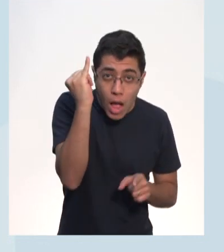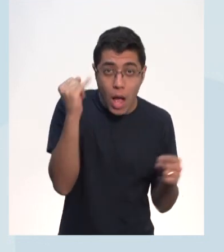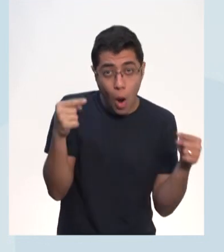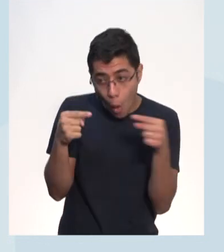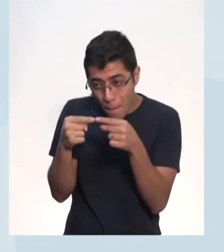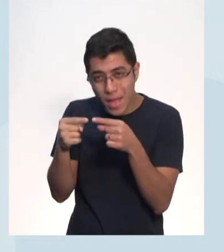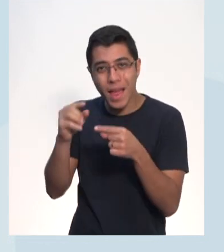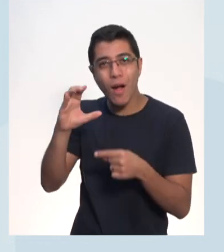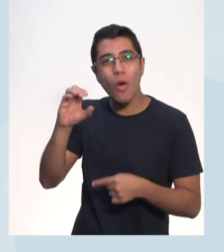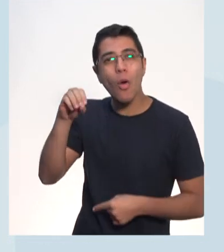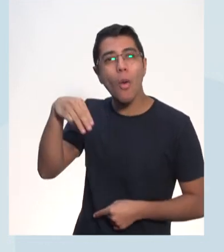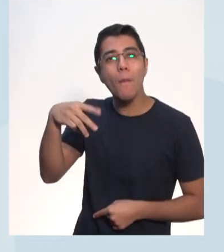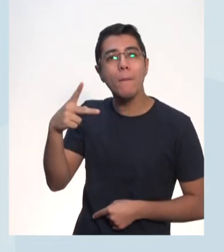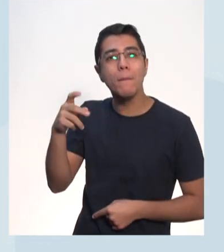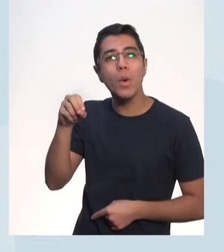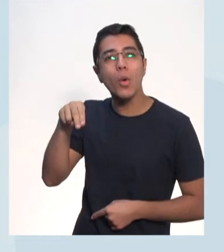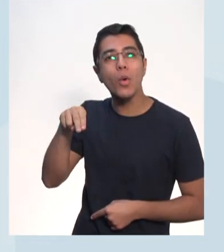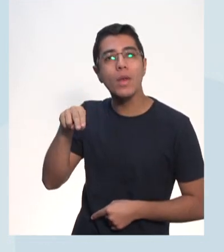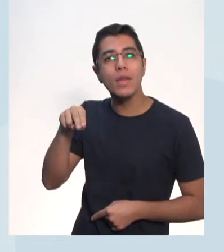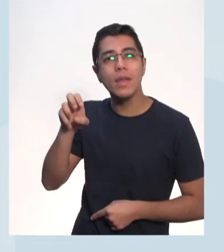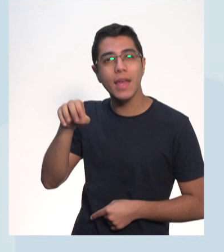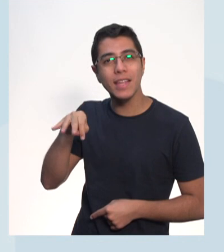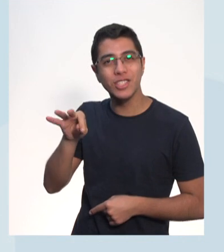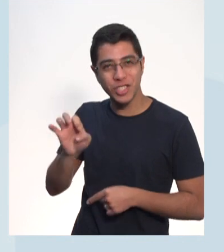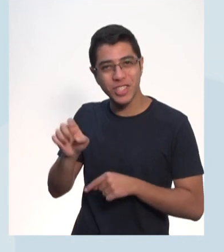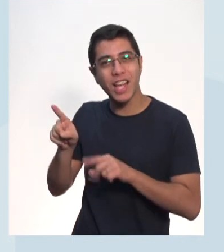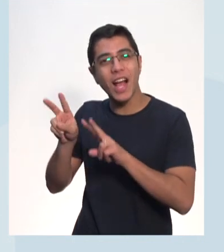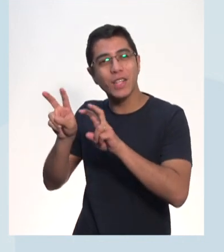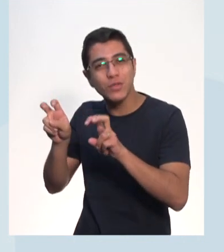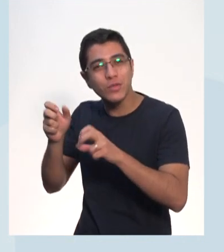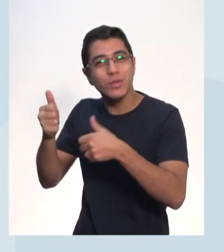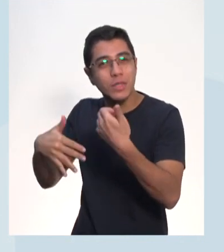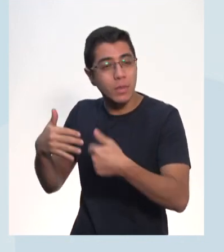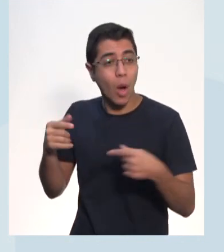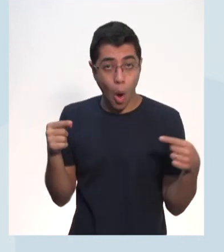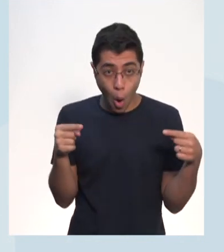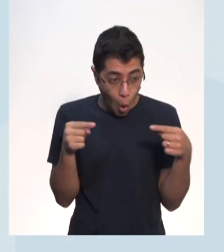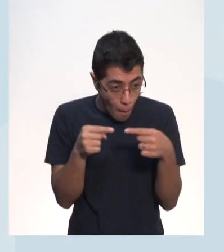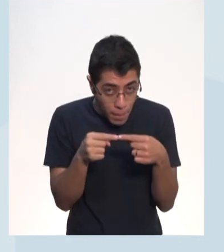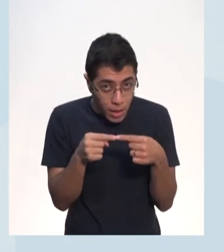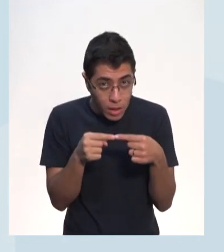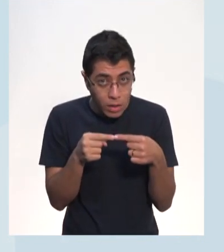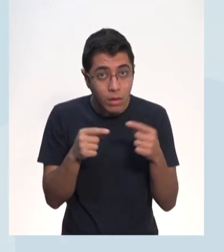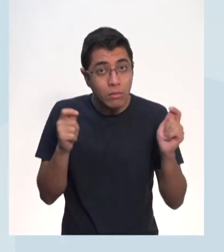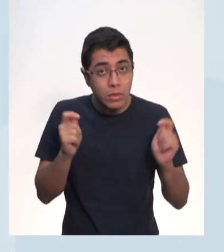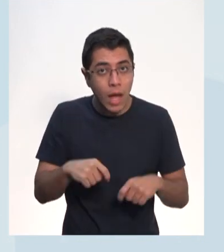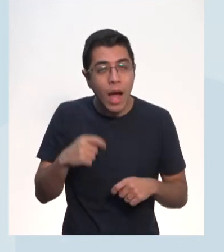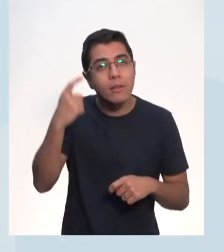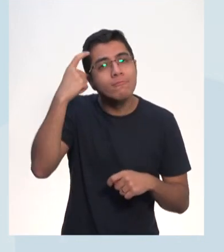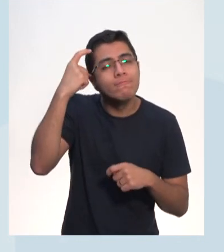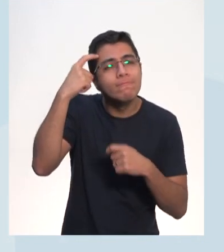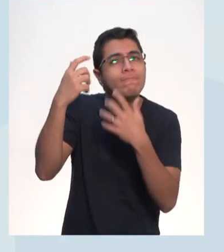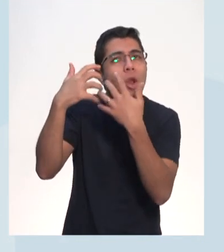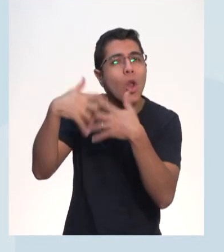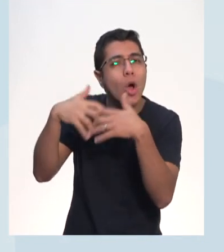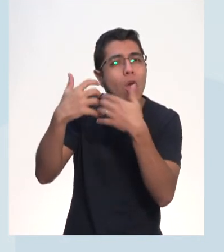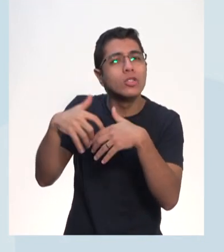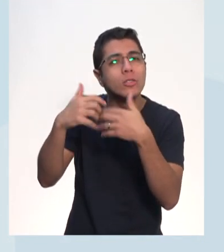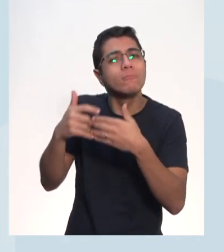né, para poder dar uma sequência lógica a esse desenvolvimento, e que contemplem o desenvolvimento de